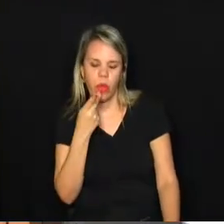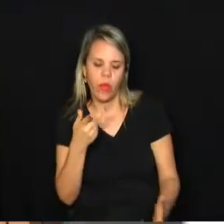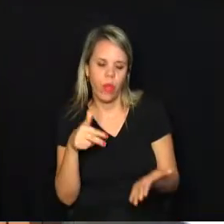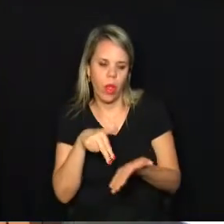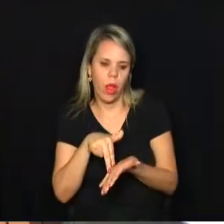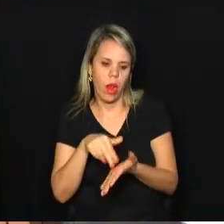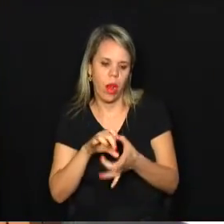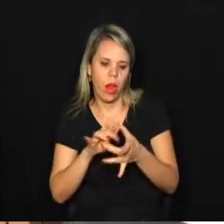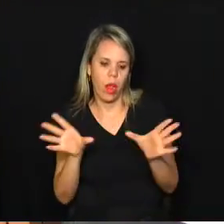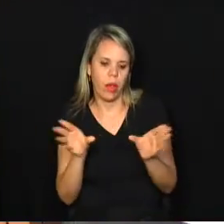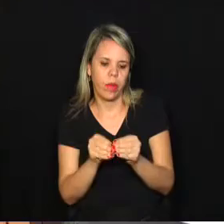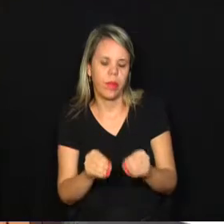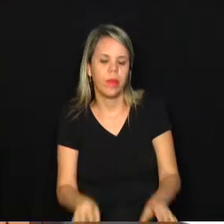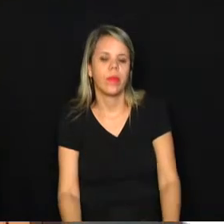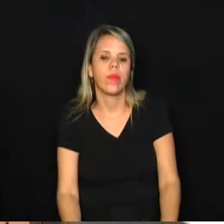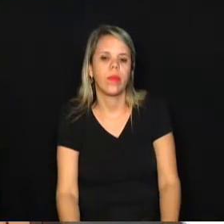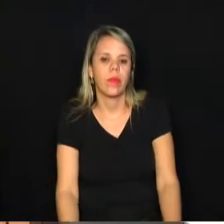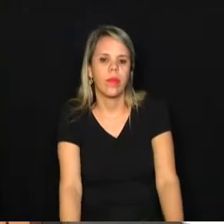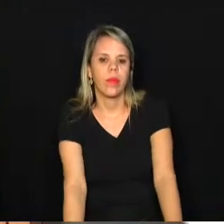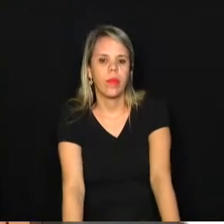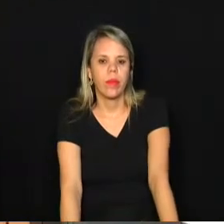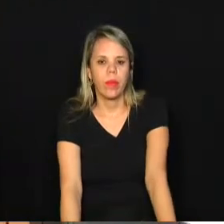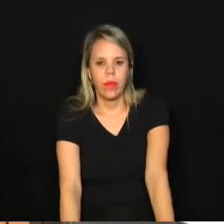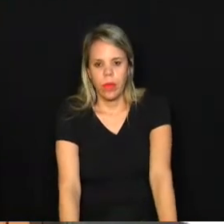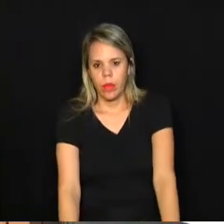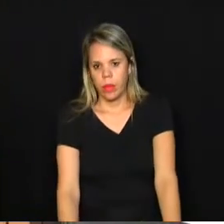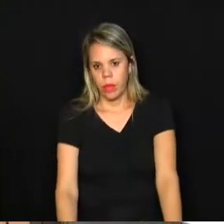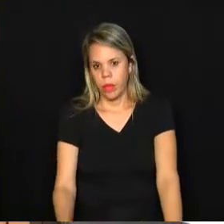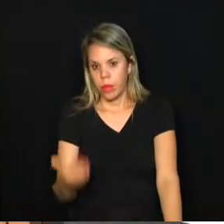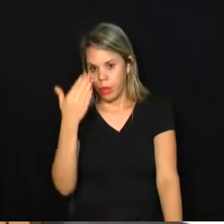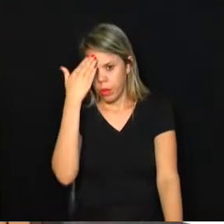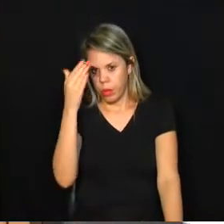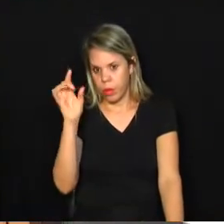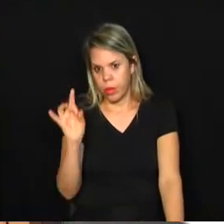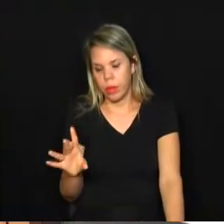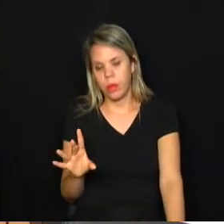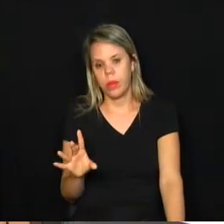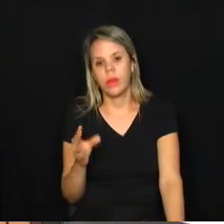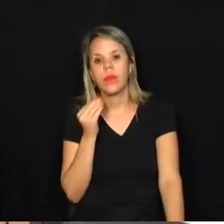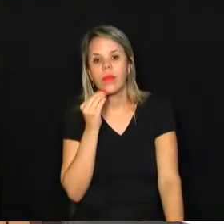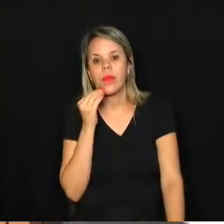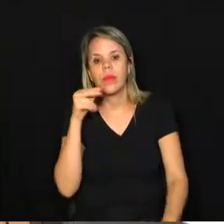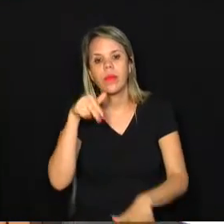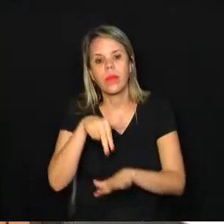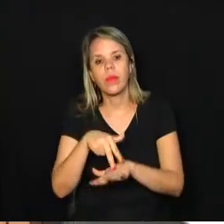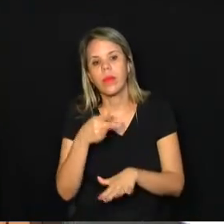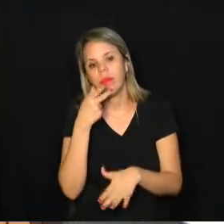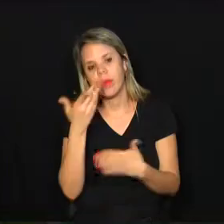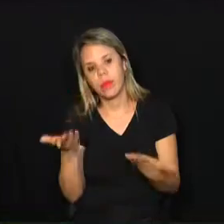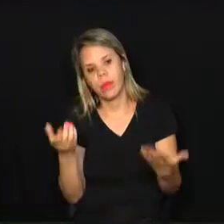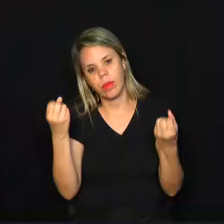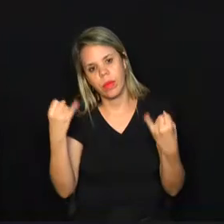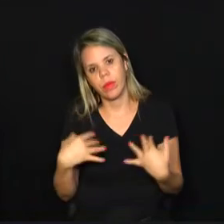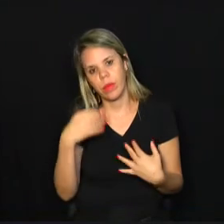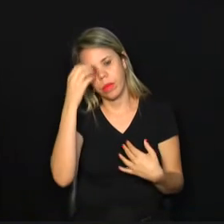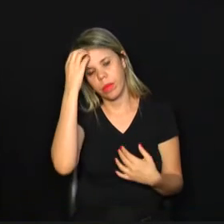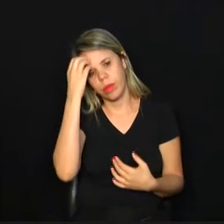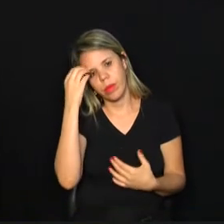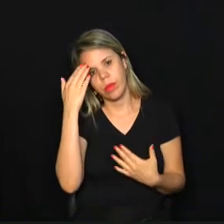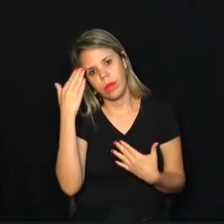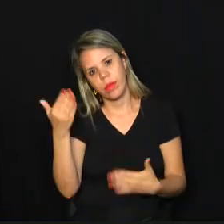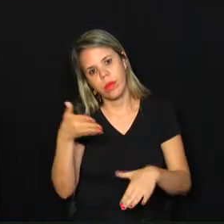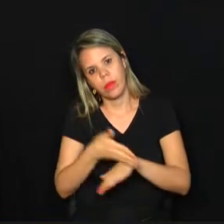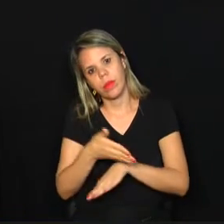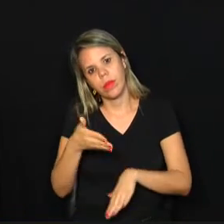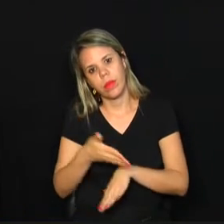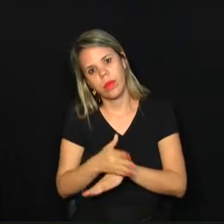suas considerações. Eu queria agradecer a oportunidade, e agradecer a participação